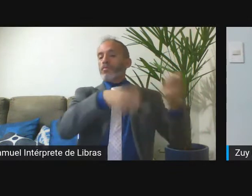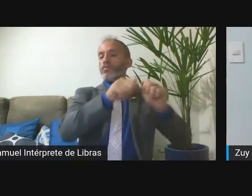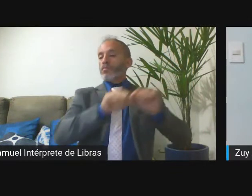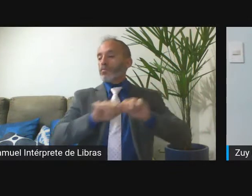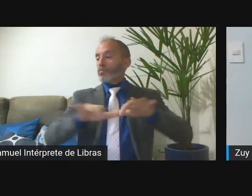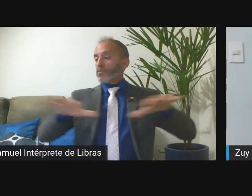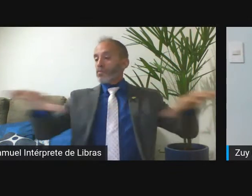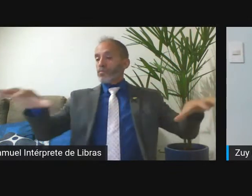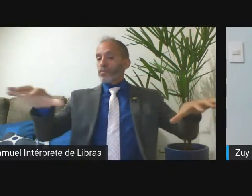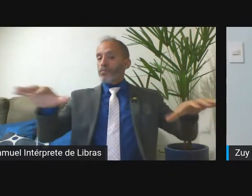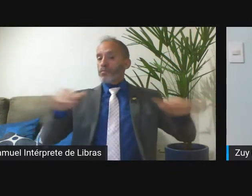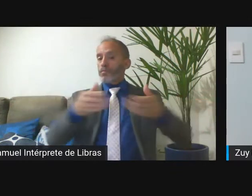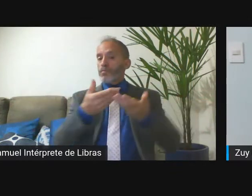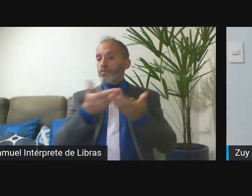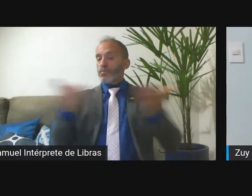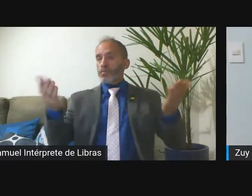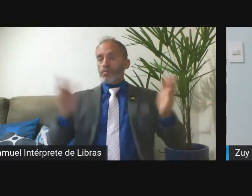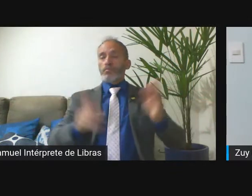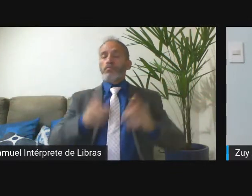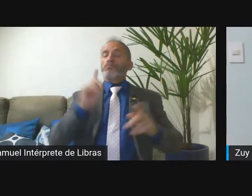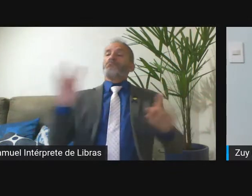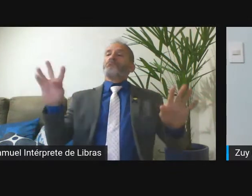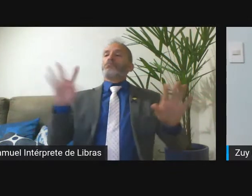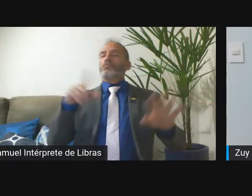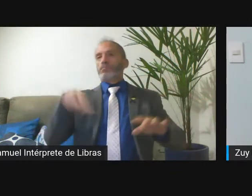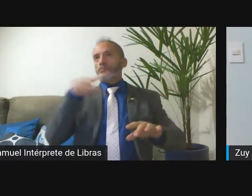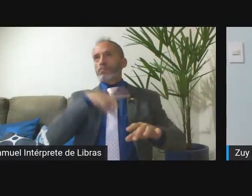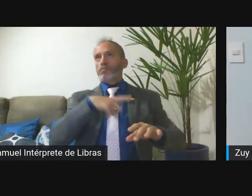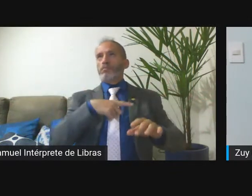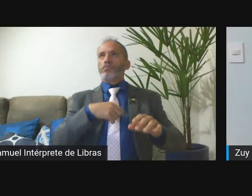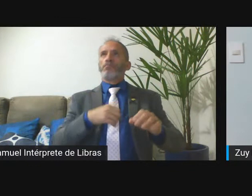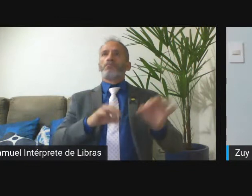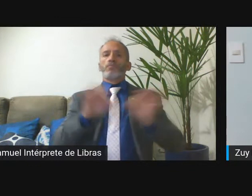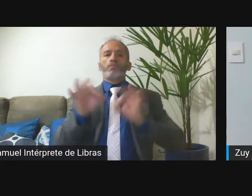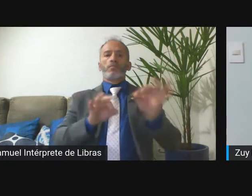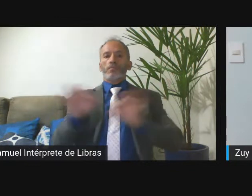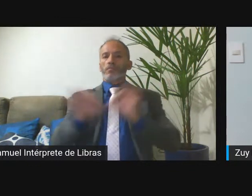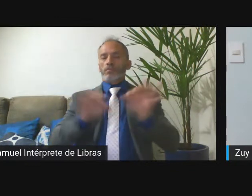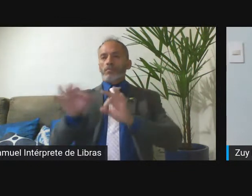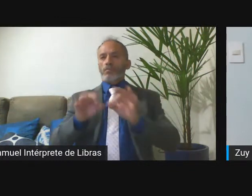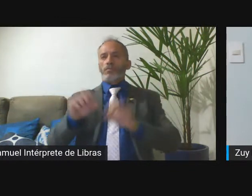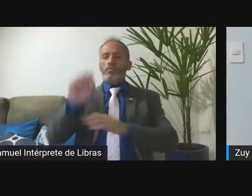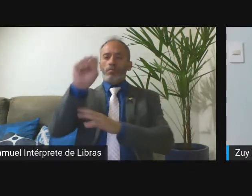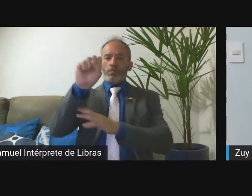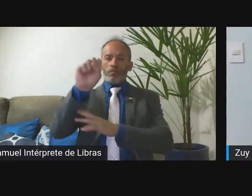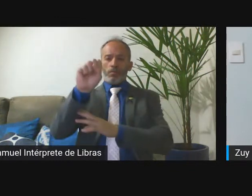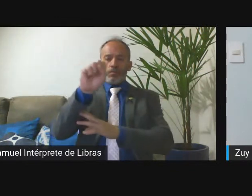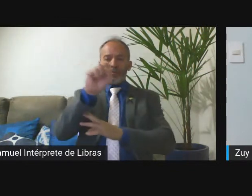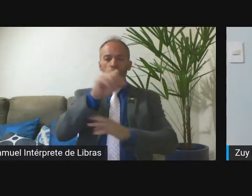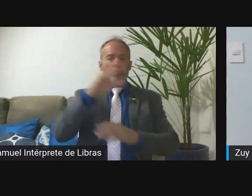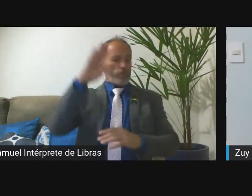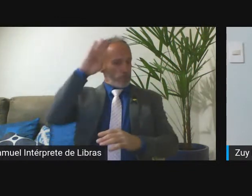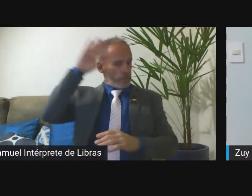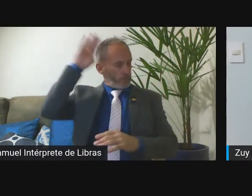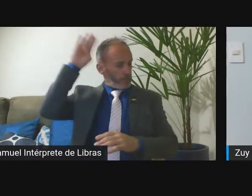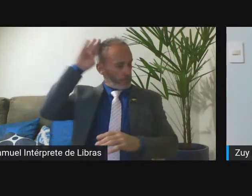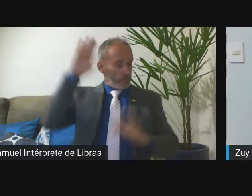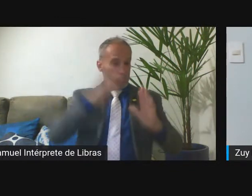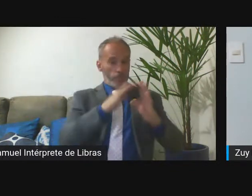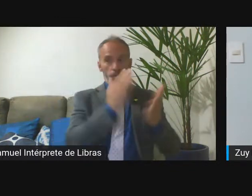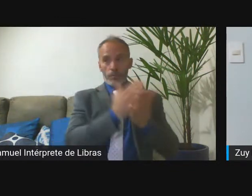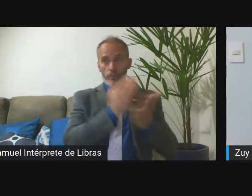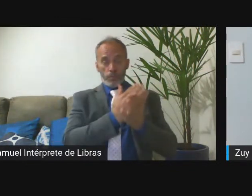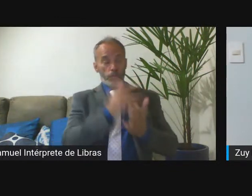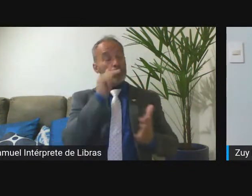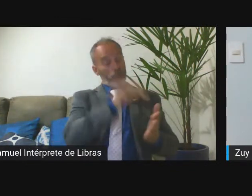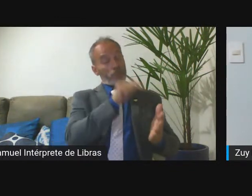descentralizado e horizontalizado. Assim, foram criadas 8 unidades acadêmicas, sendo a Escola de Engenharia uma